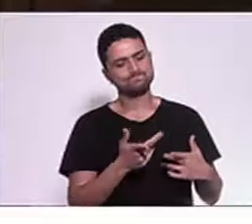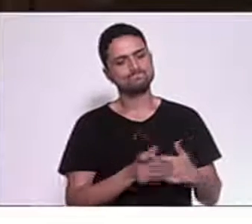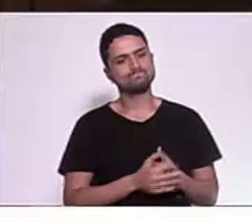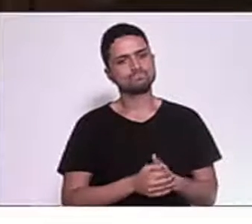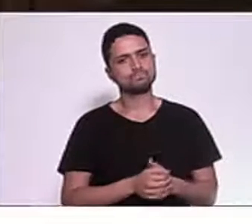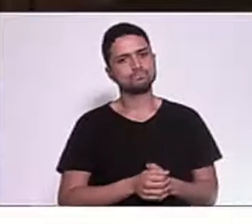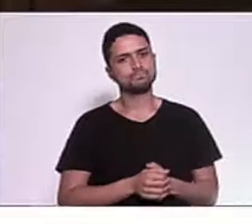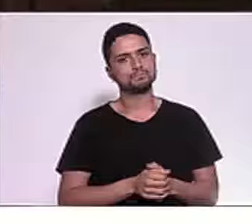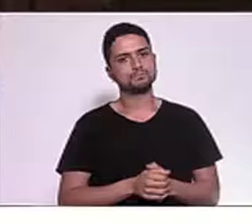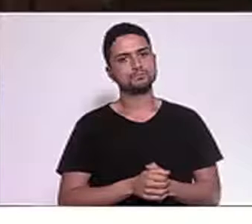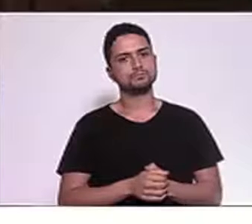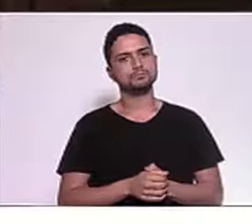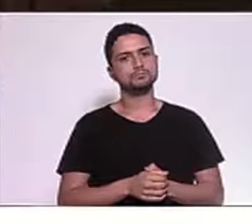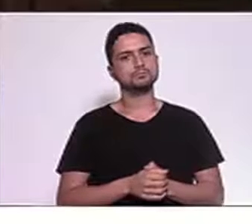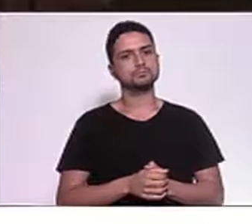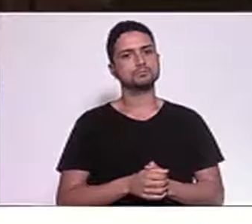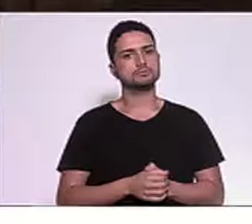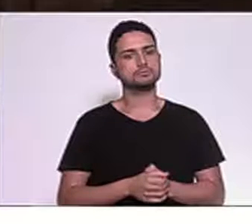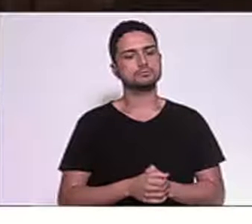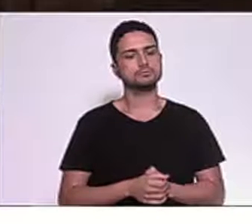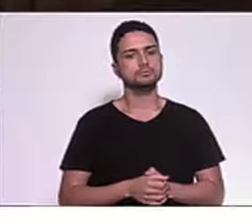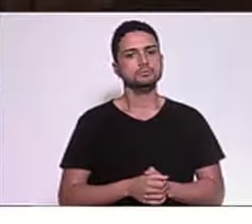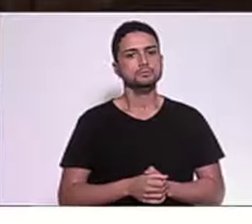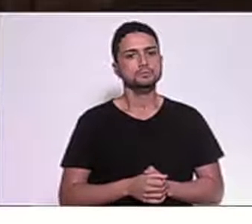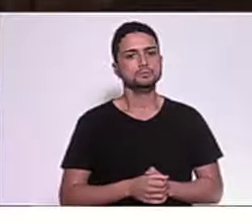que era, na semana passada,